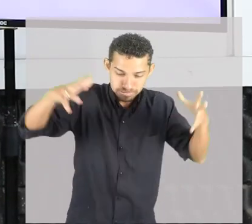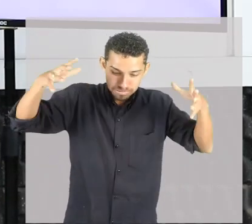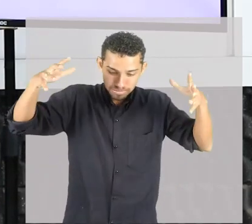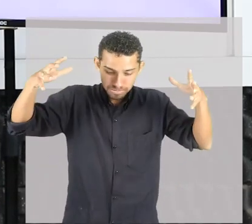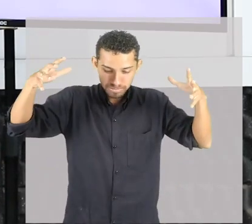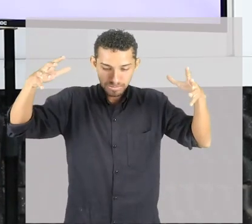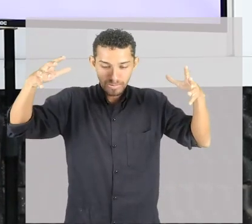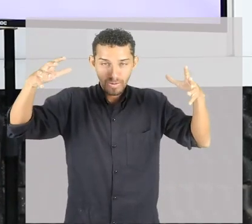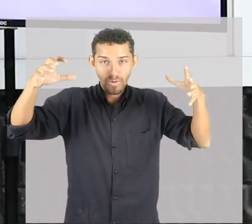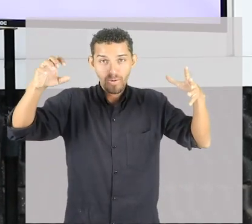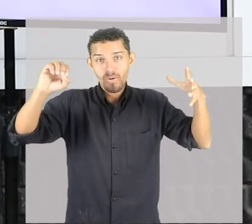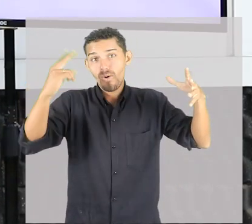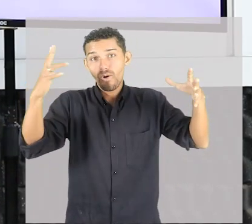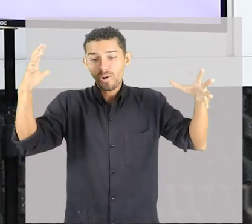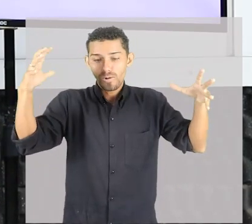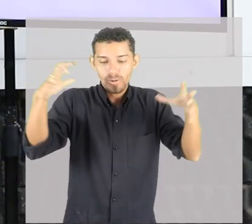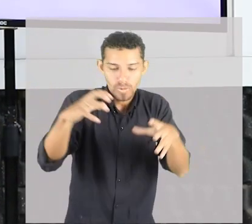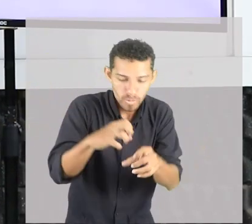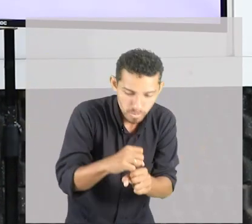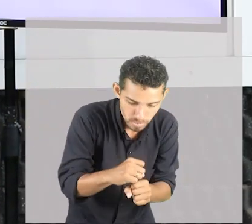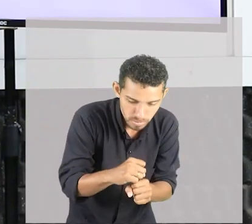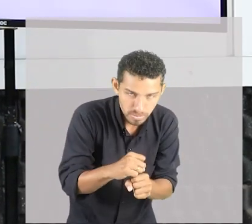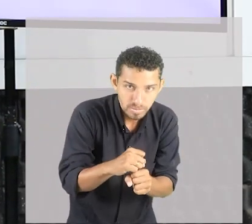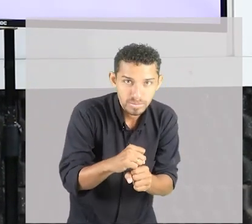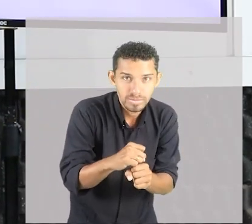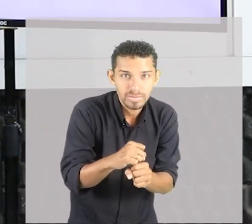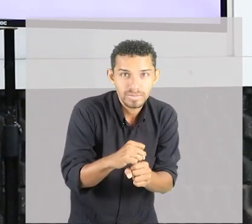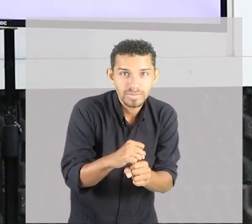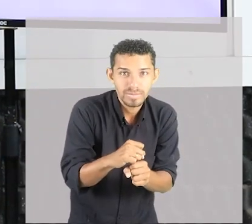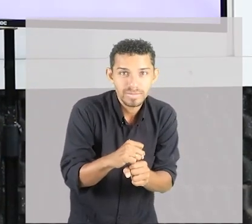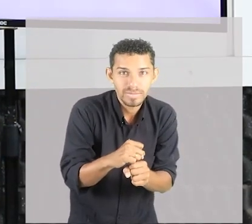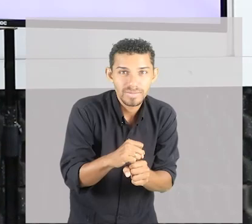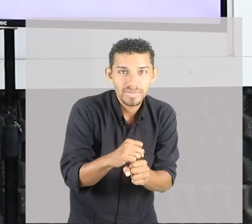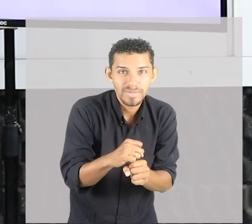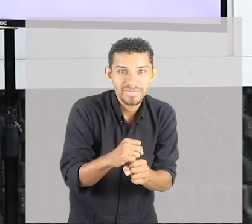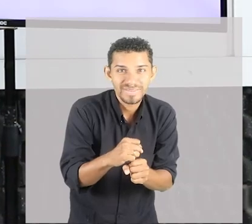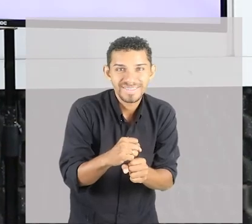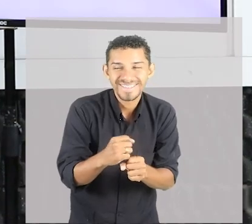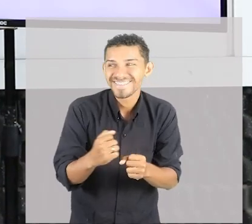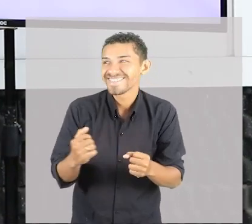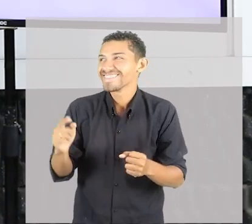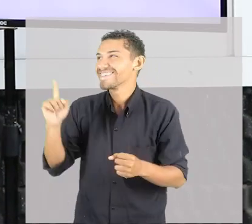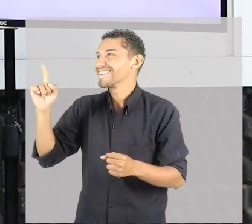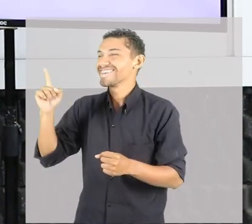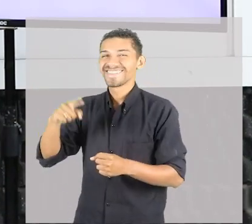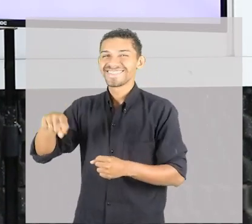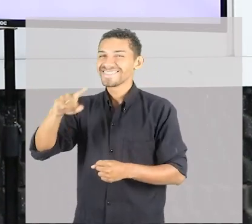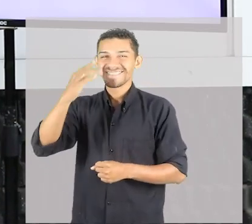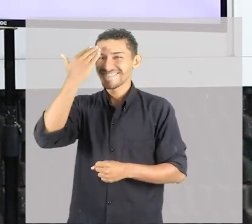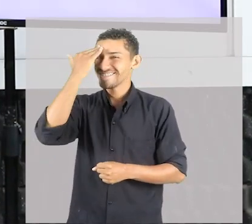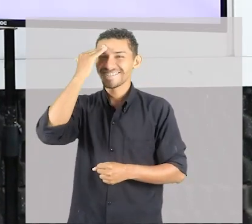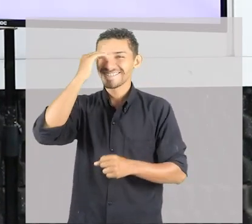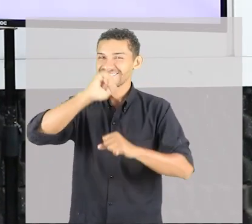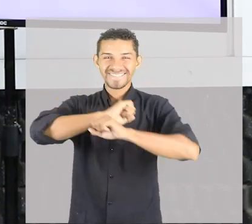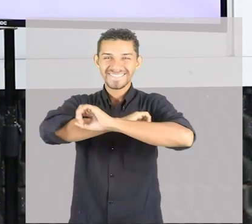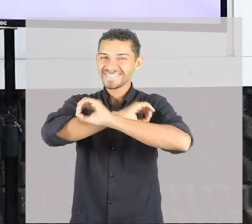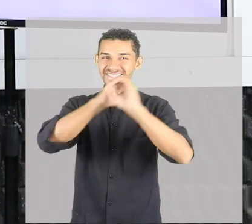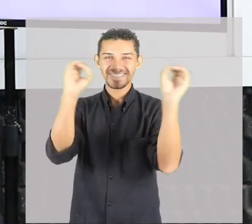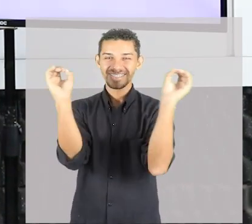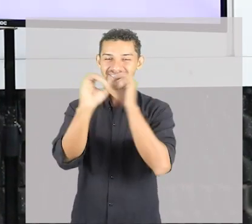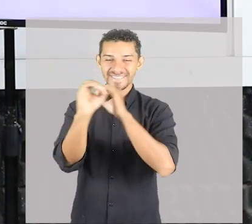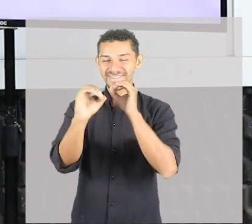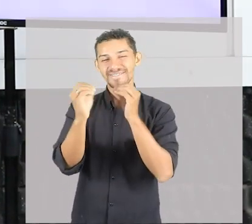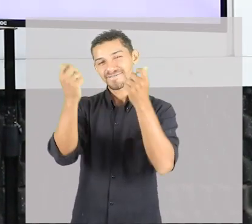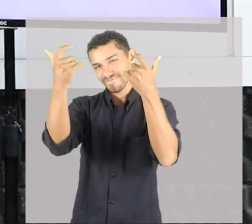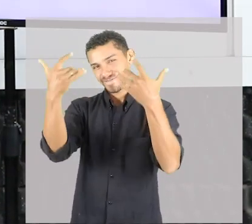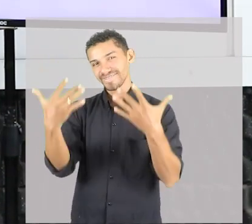explode ela implode cara que Fantástico ele você que não tinha entendido os termos